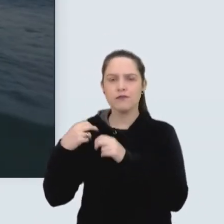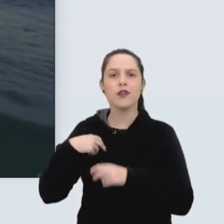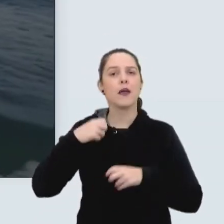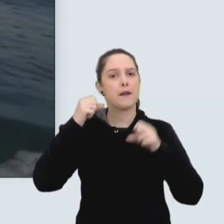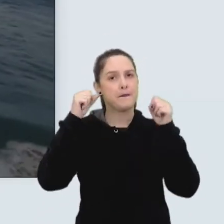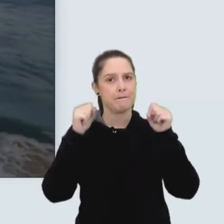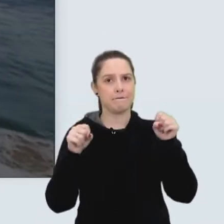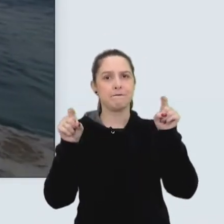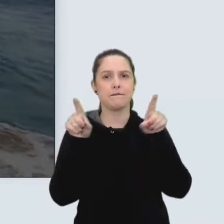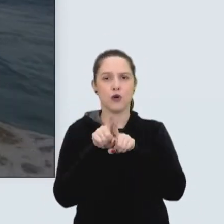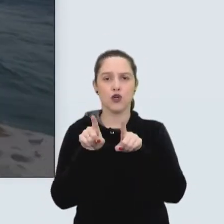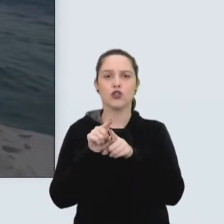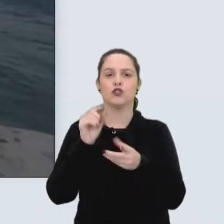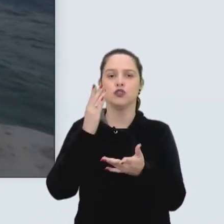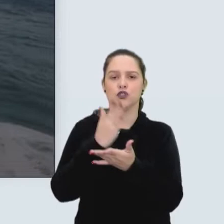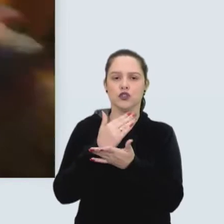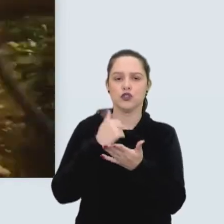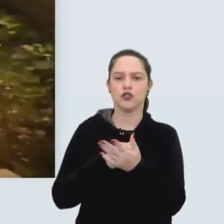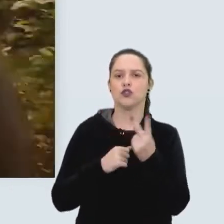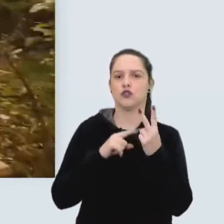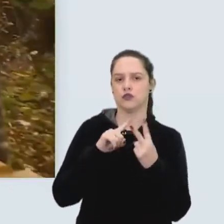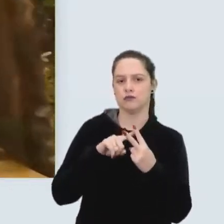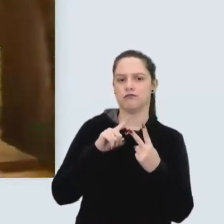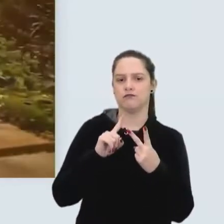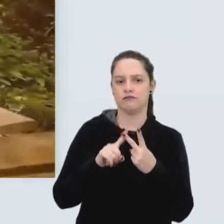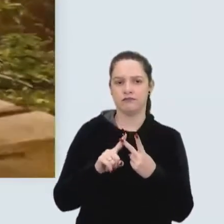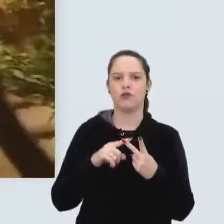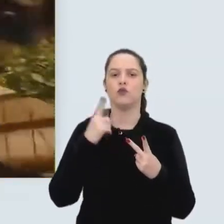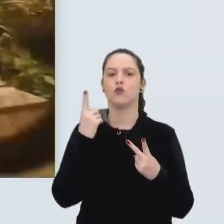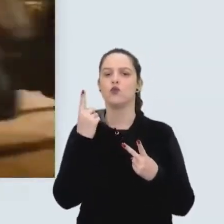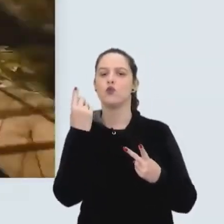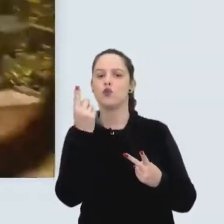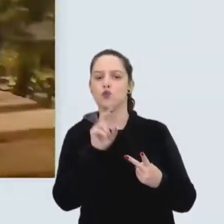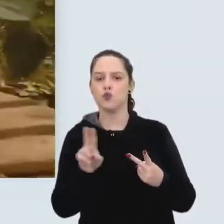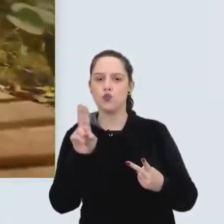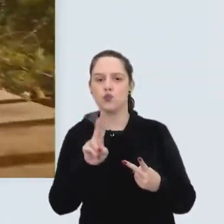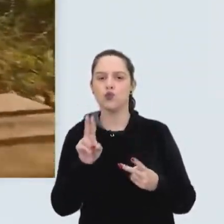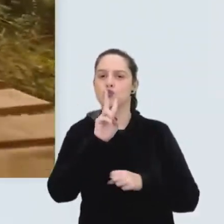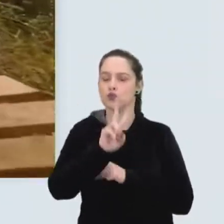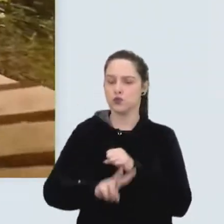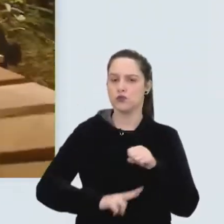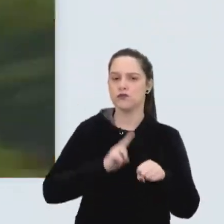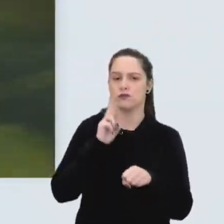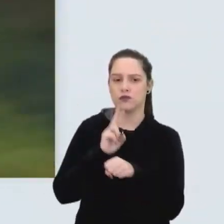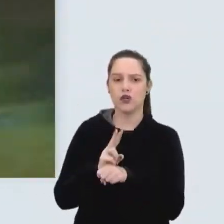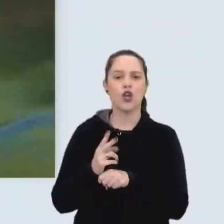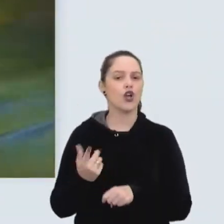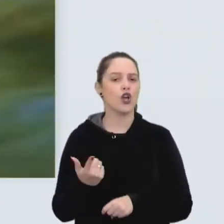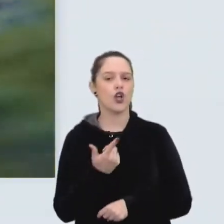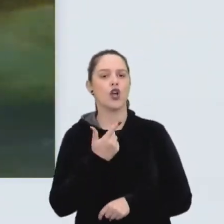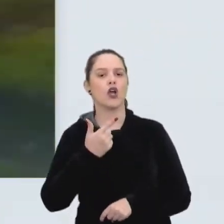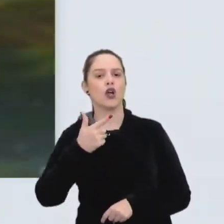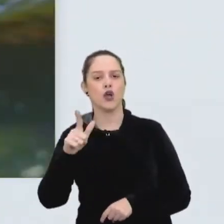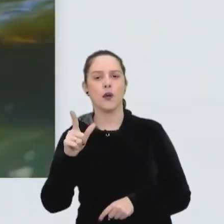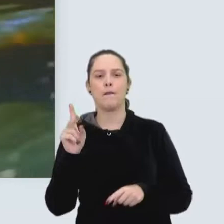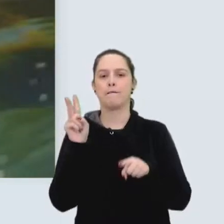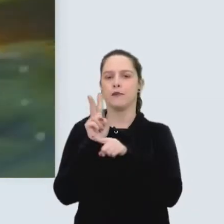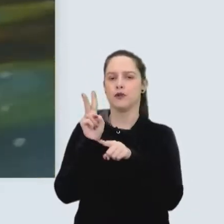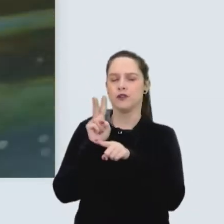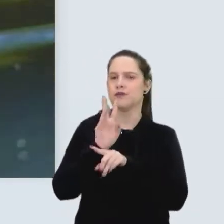podem ser divididas em 2 grandes grupos. De um lado estão as de uso sustentável e de outro, as de proteção